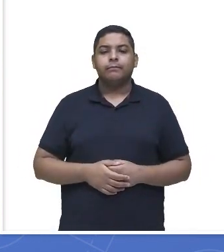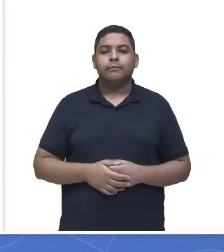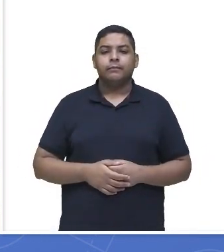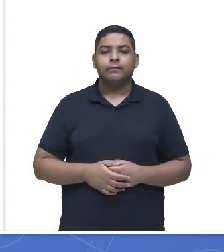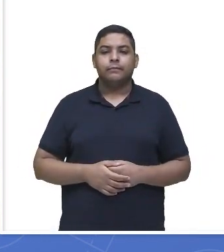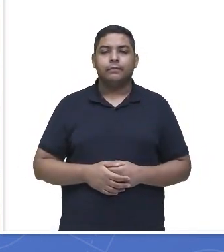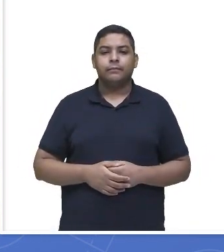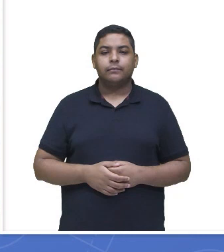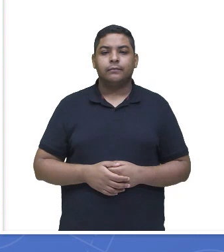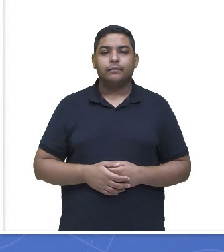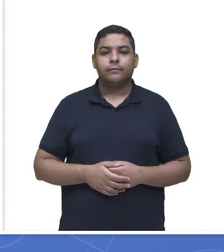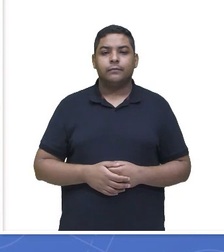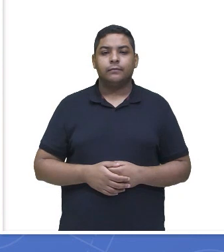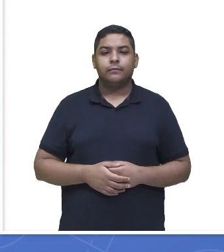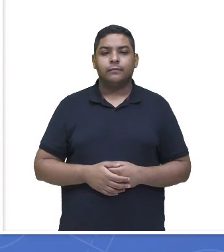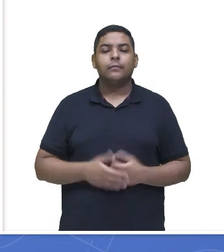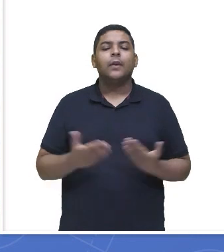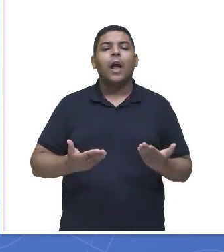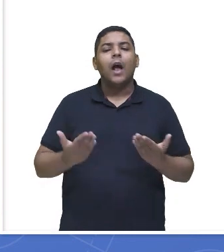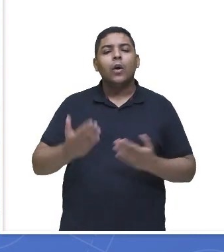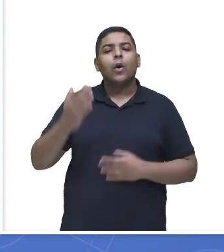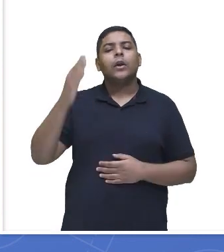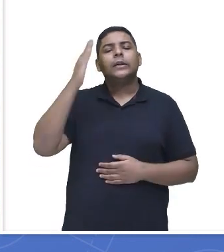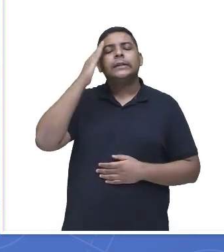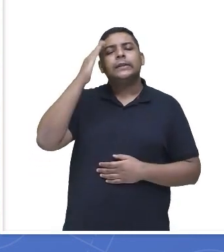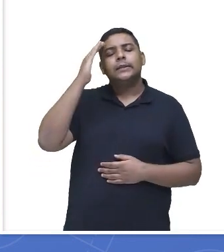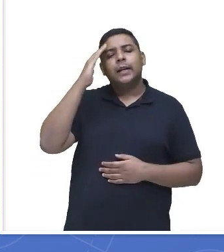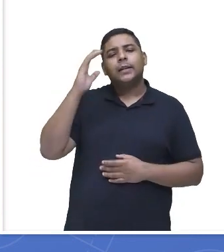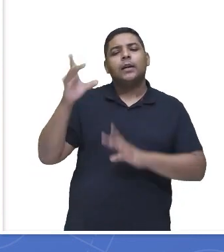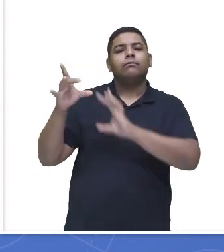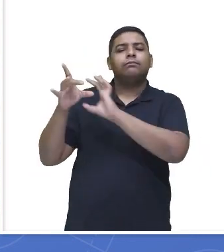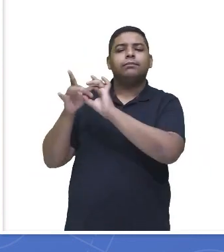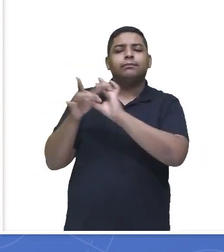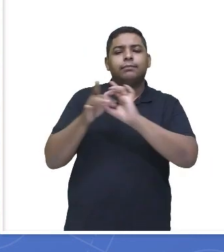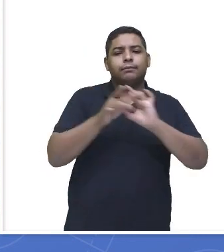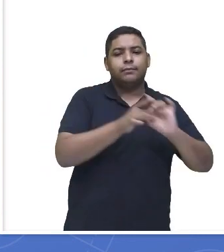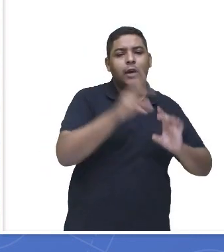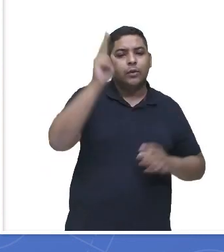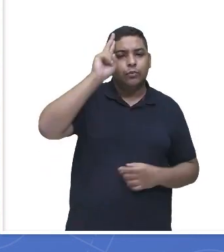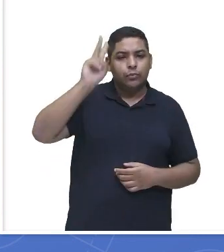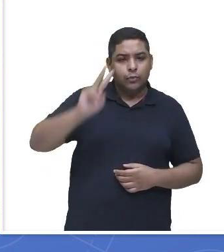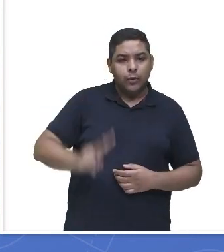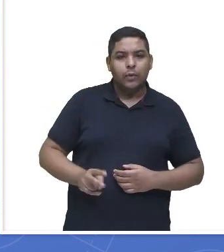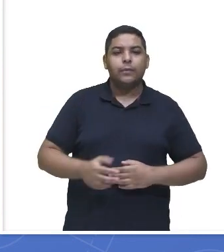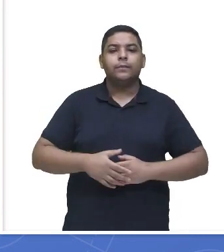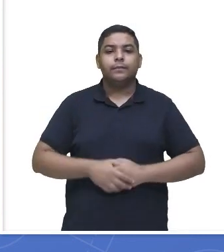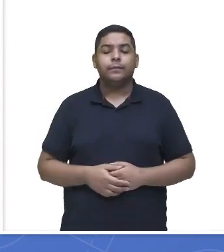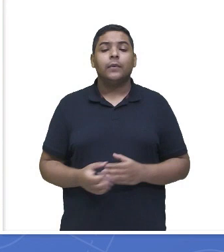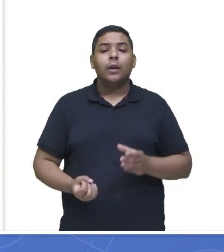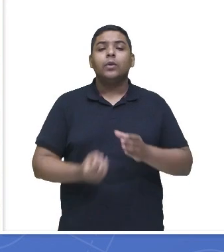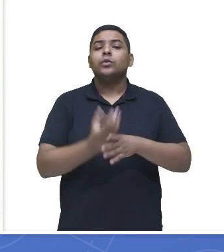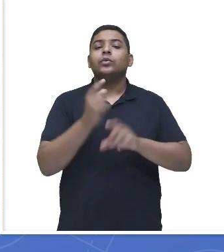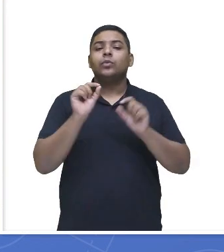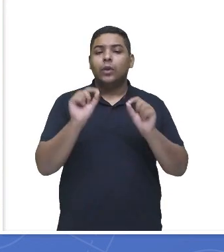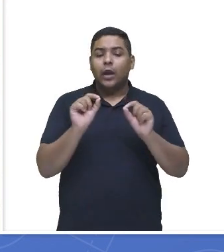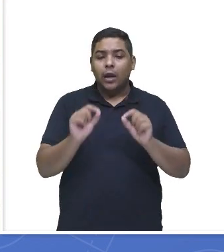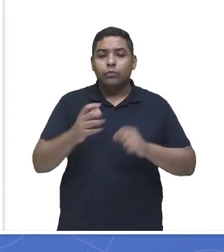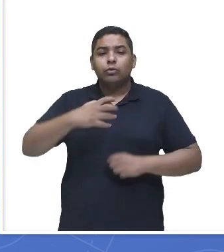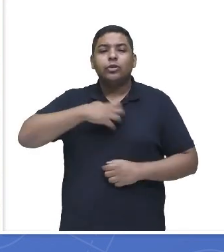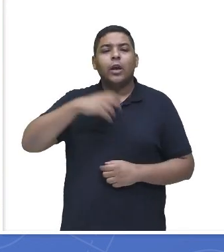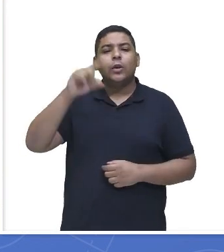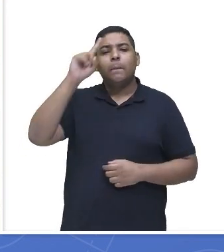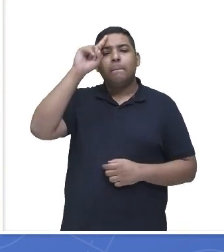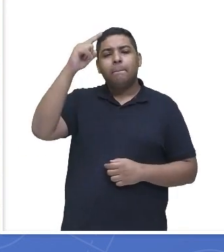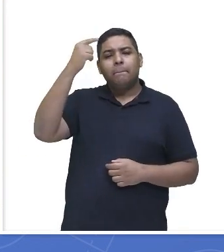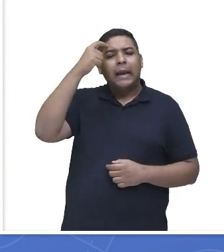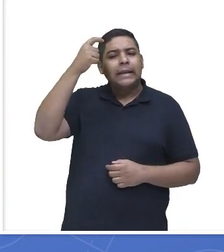agora, então, entender um pouco o contexto histórico dessa mudança que vai surgir aí, tá? Surge uma nova maneira de pensar